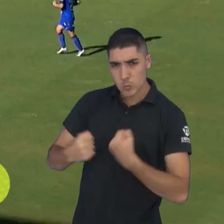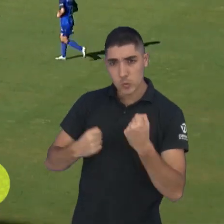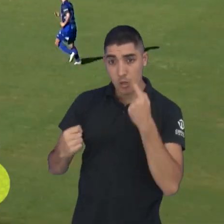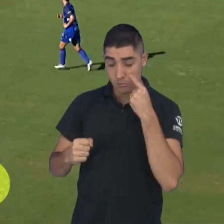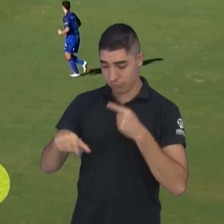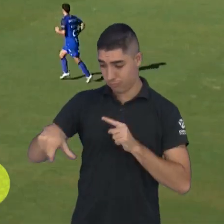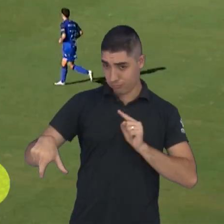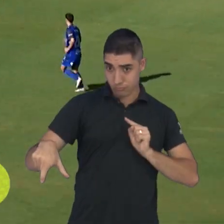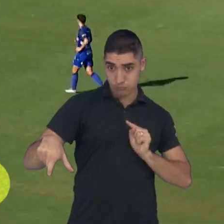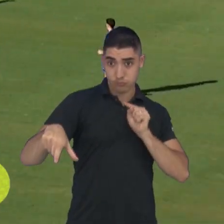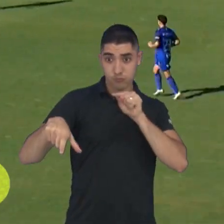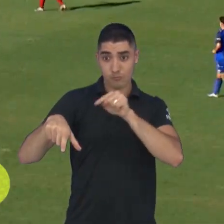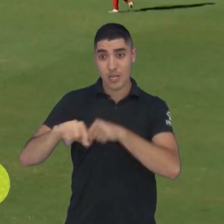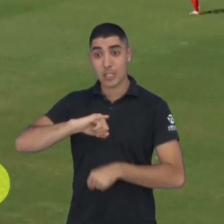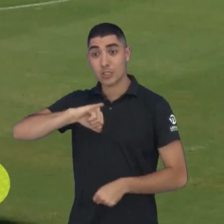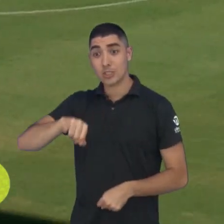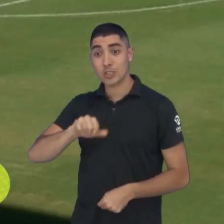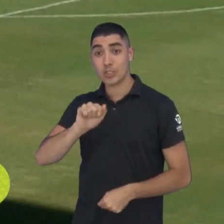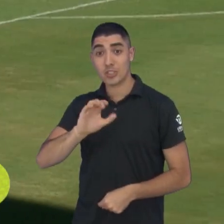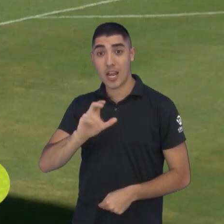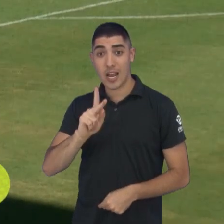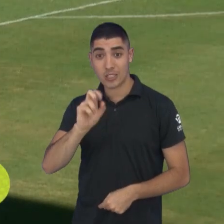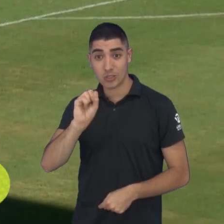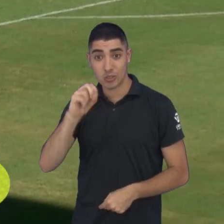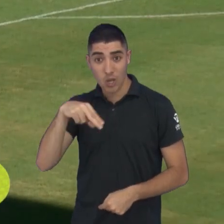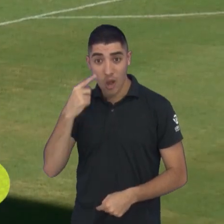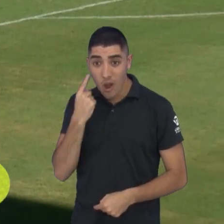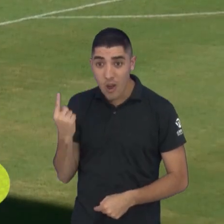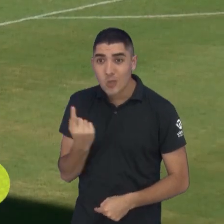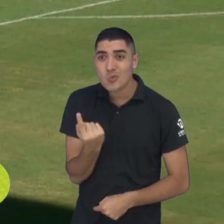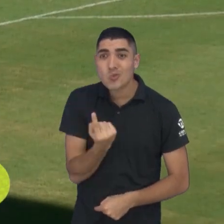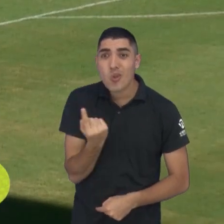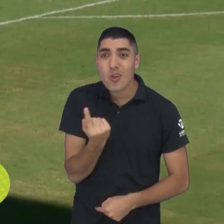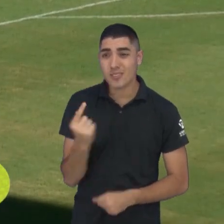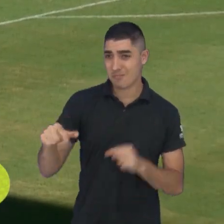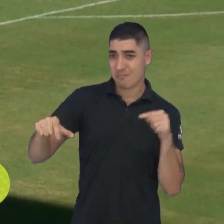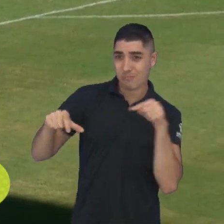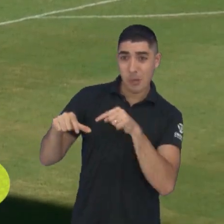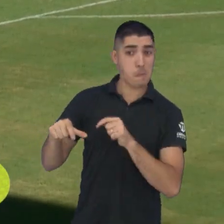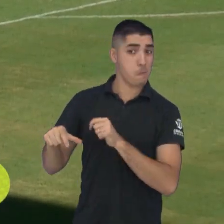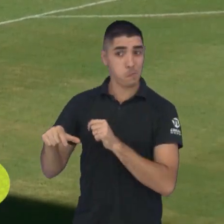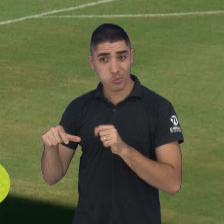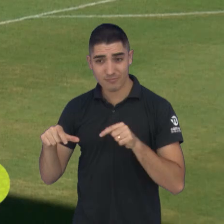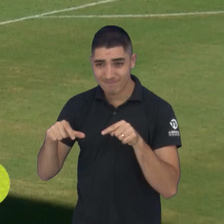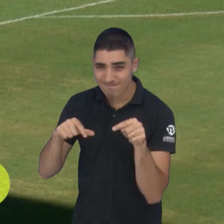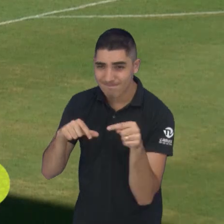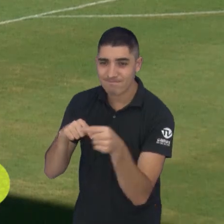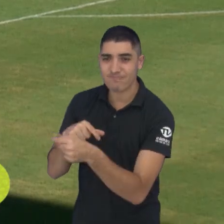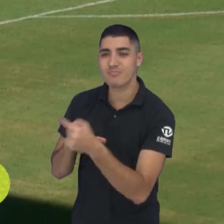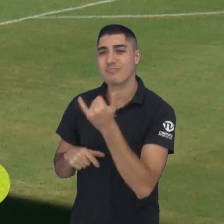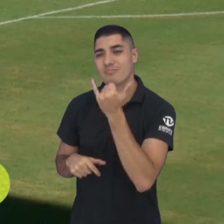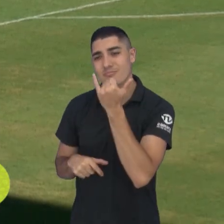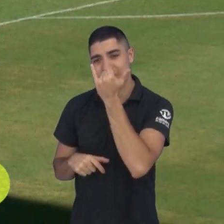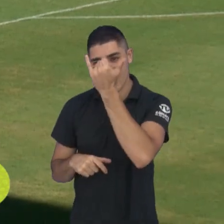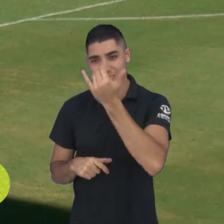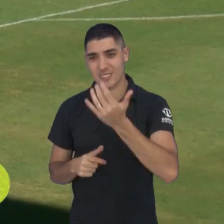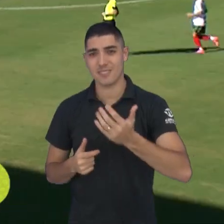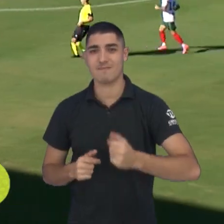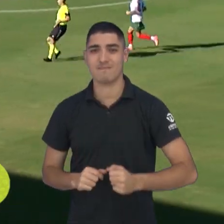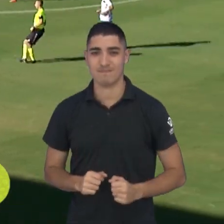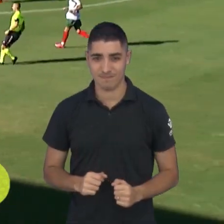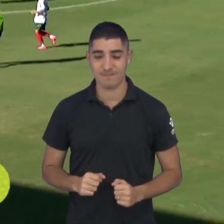direita, Jackson apareceu sozinho na cara do gol, mas cabeceou para fora, perdendo outra grande